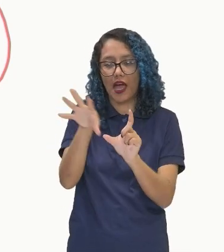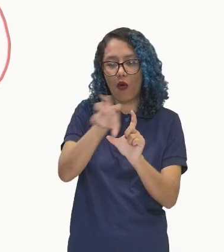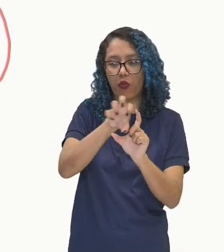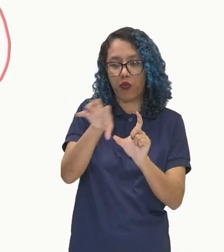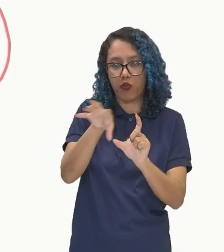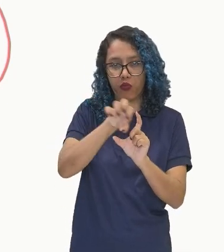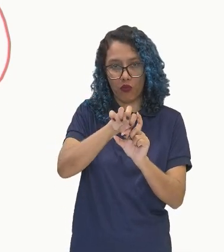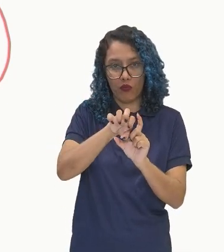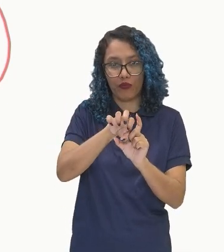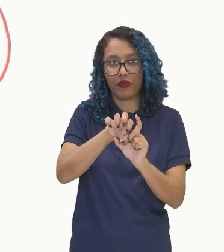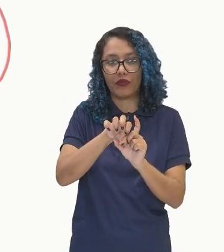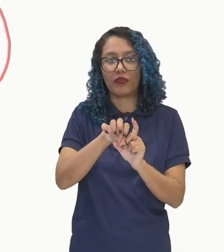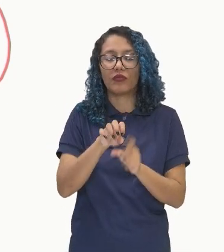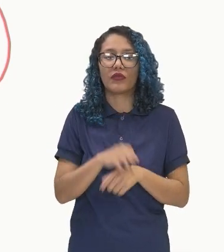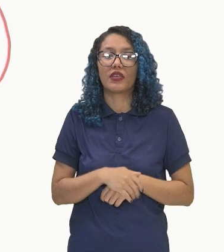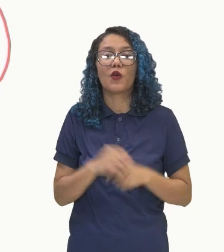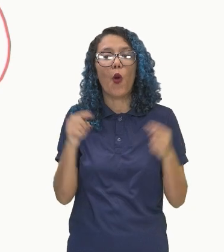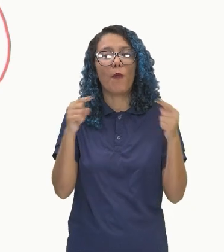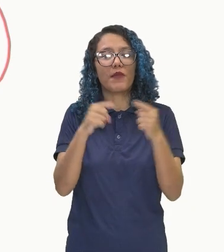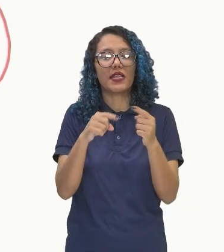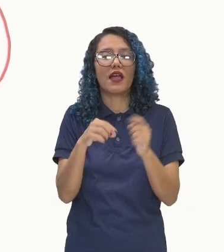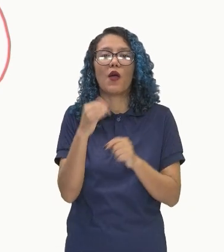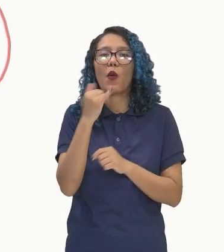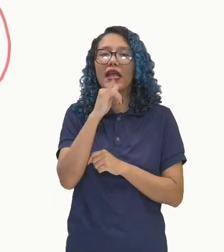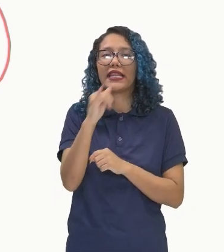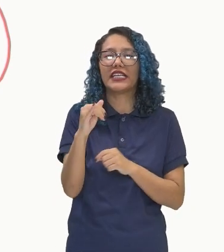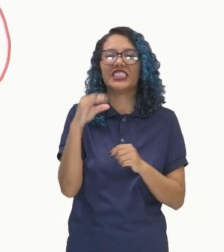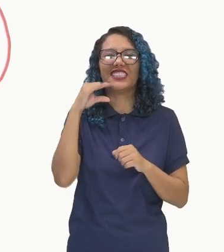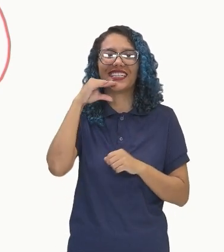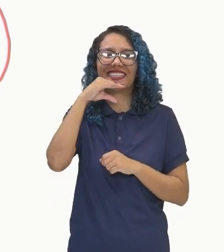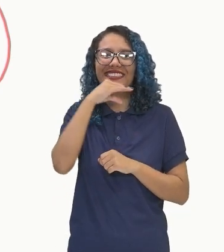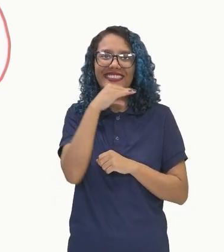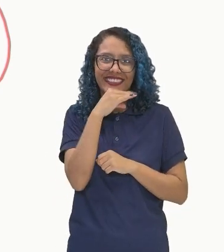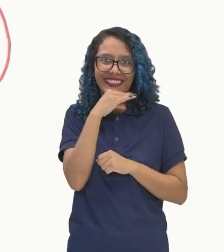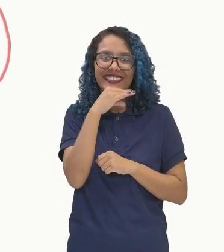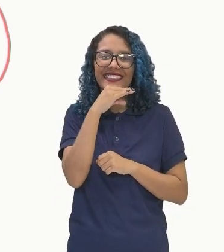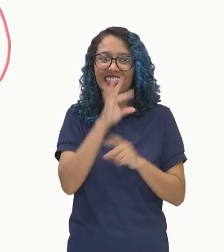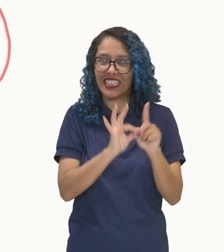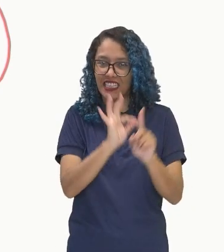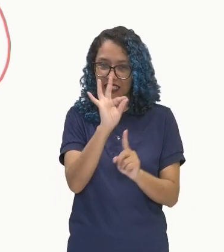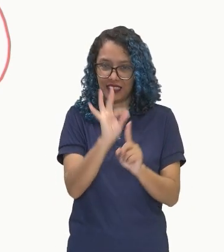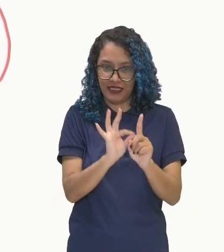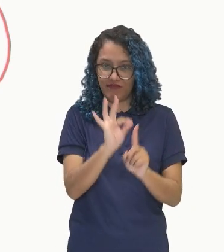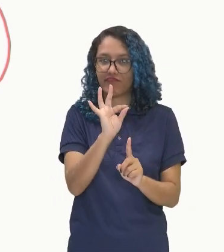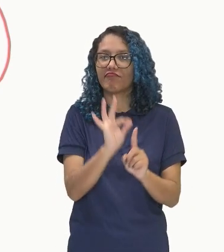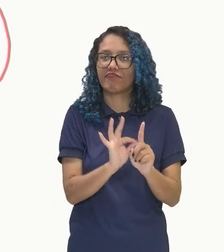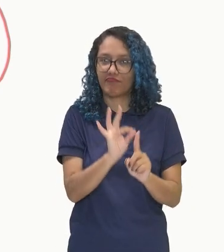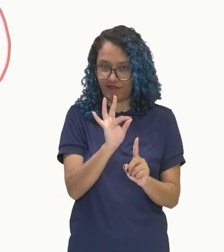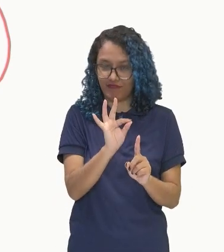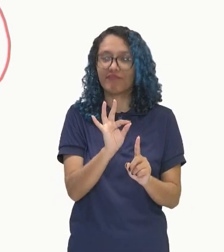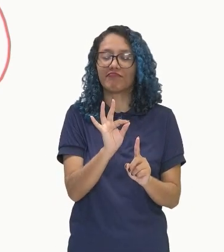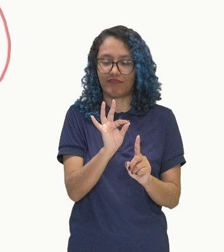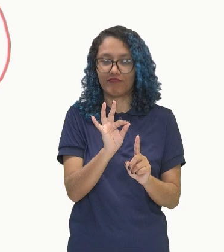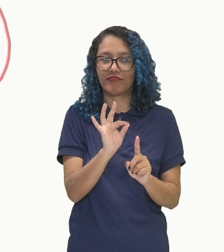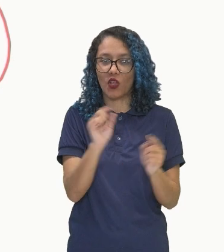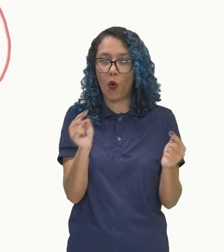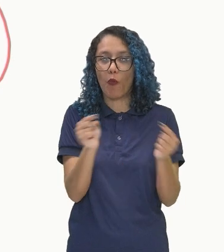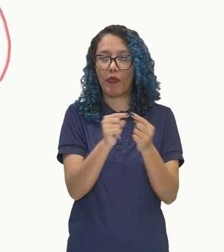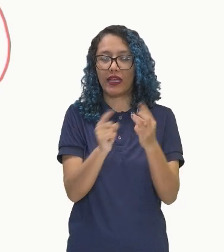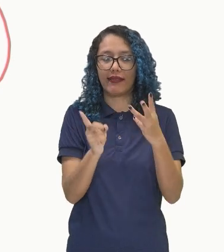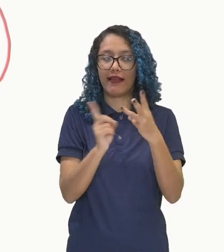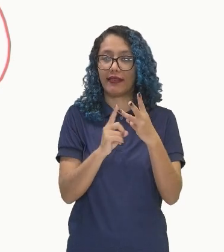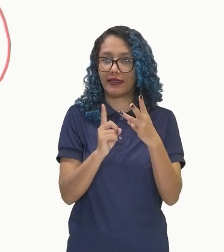energia do calor, térmica. Já a potencial útil, você observa aí que temos